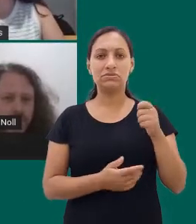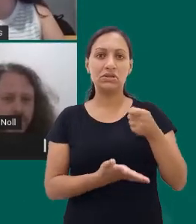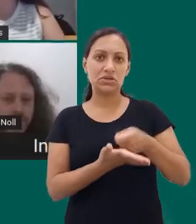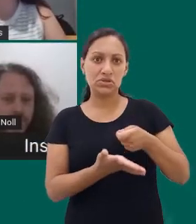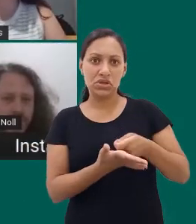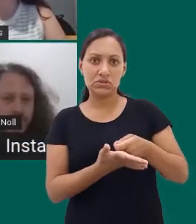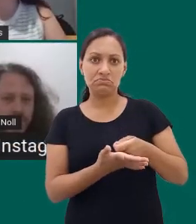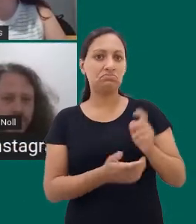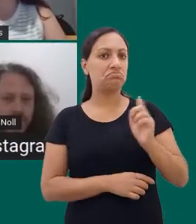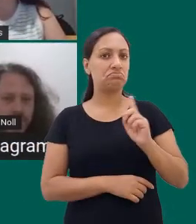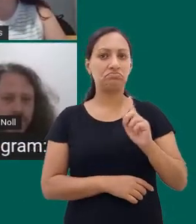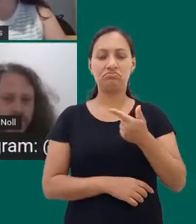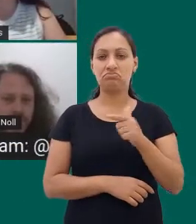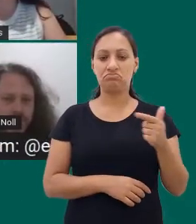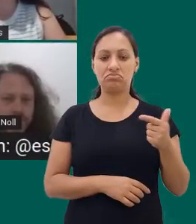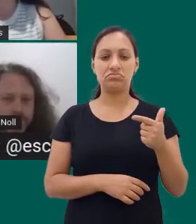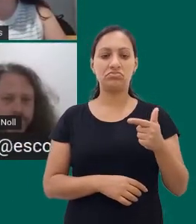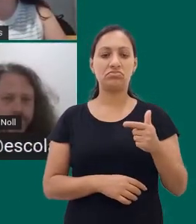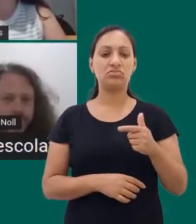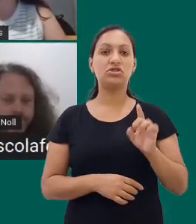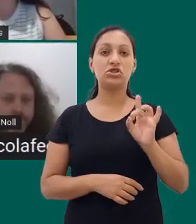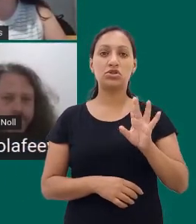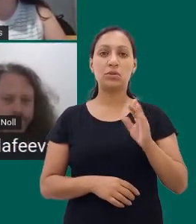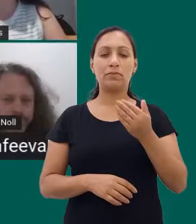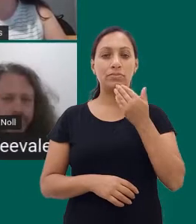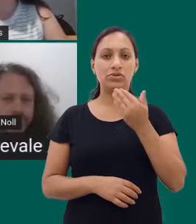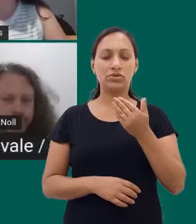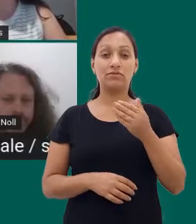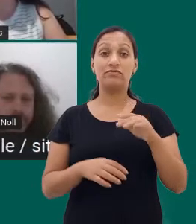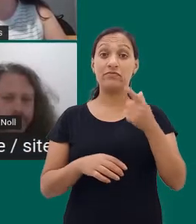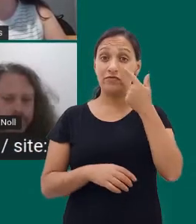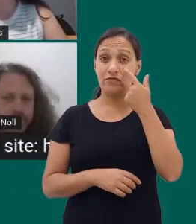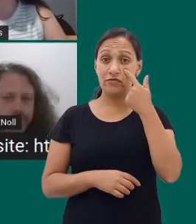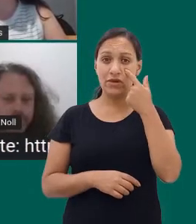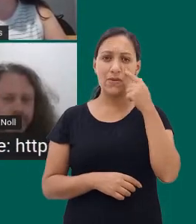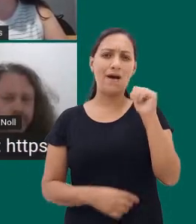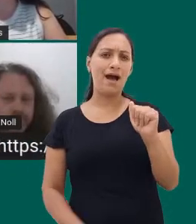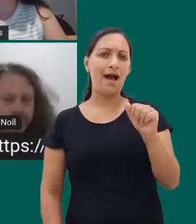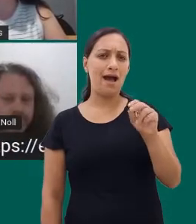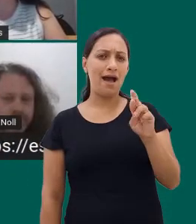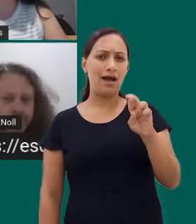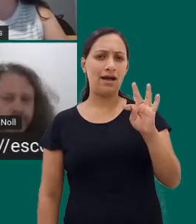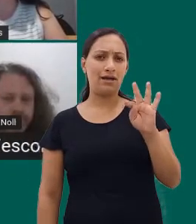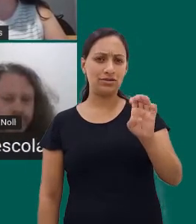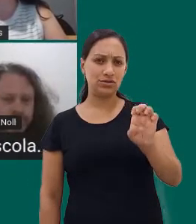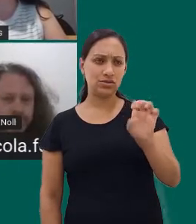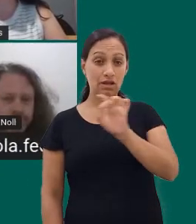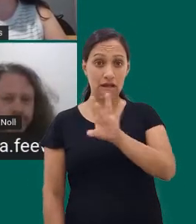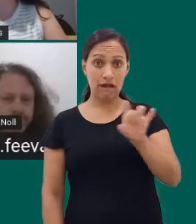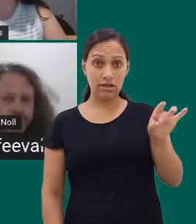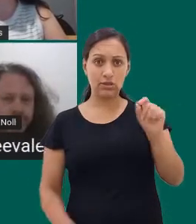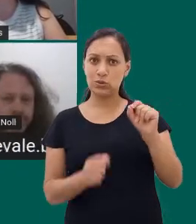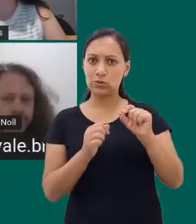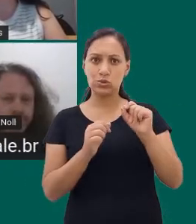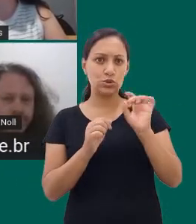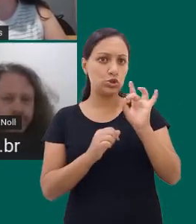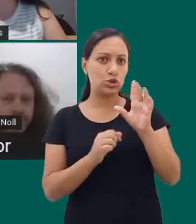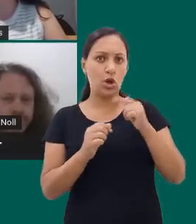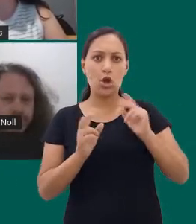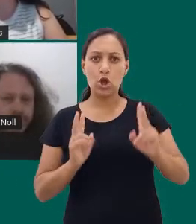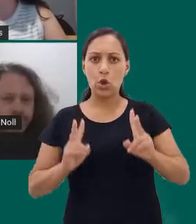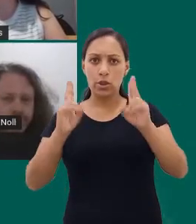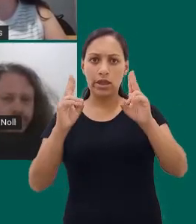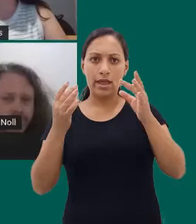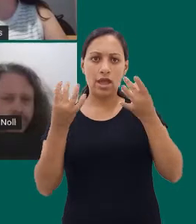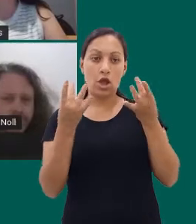flor vermelha de caule verde. Vocês viram que, inclusive, a arte de cada uma, porque eu só recortei, tá? E colei aqui. Inclusive,